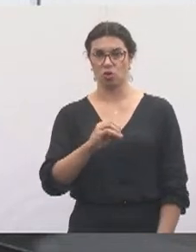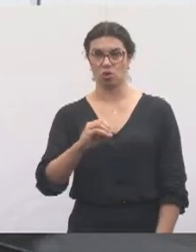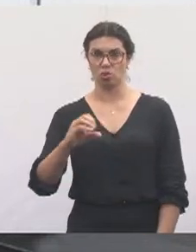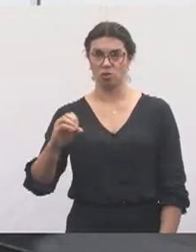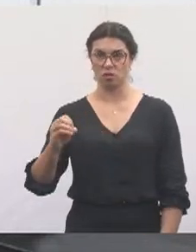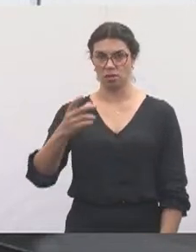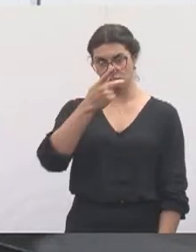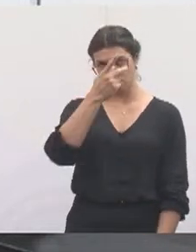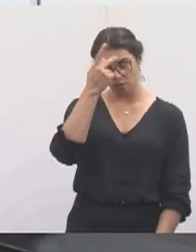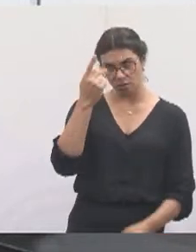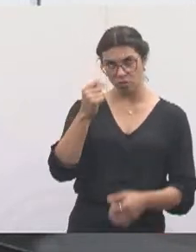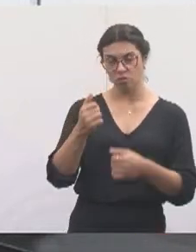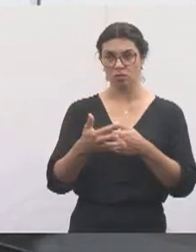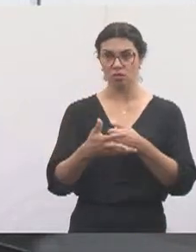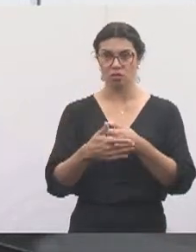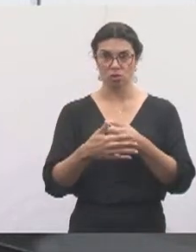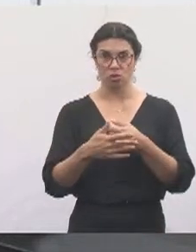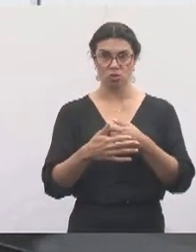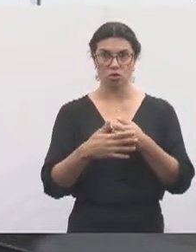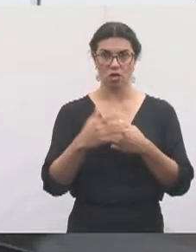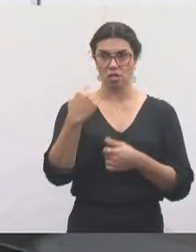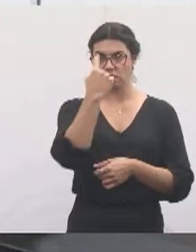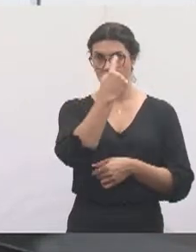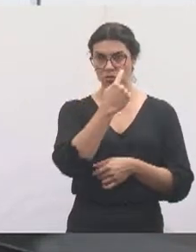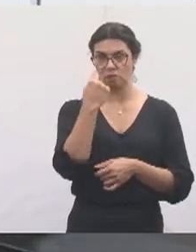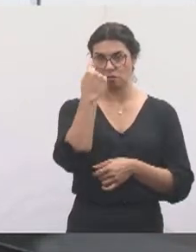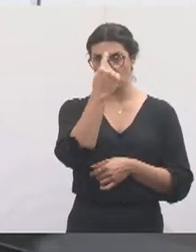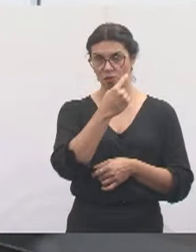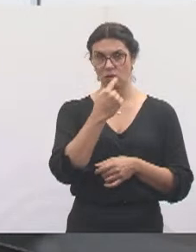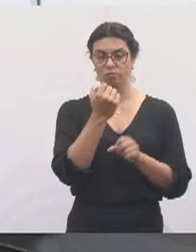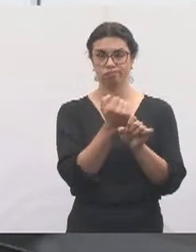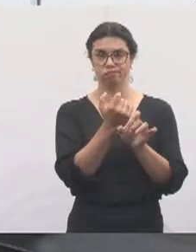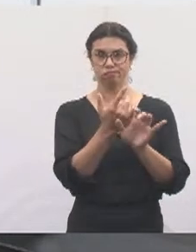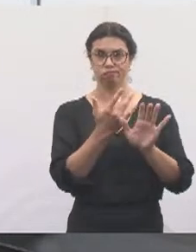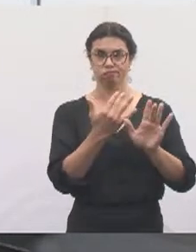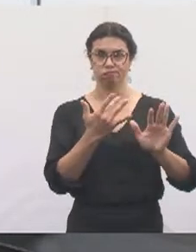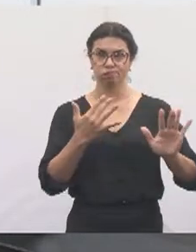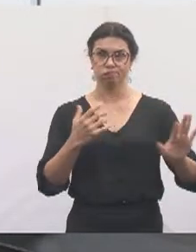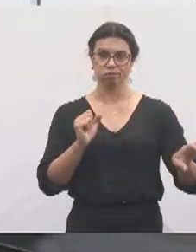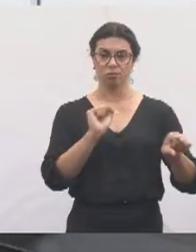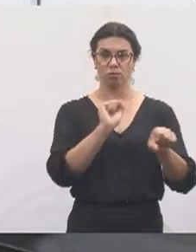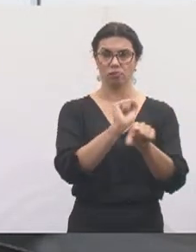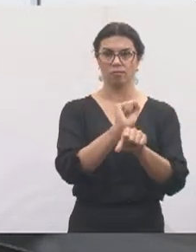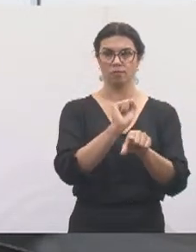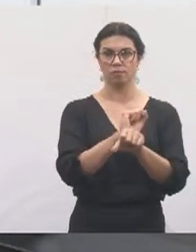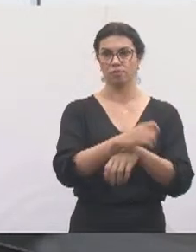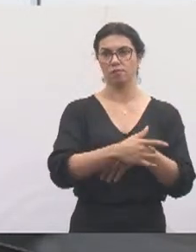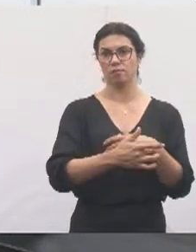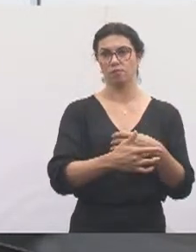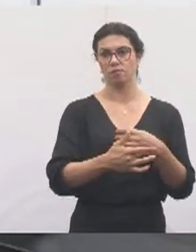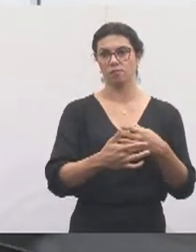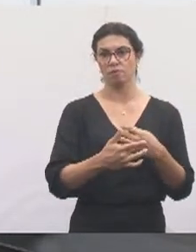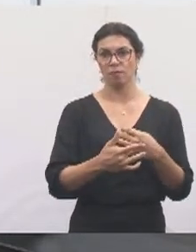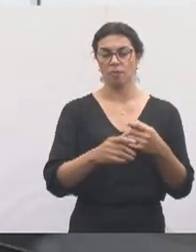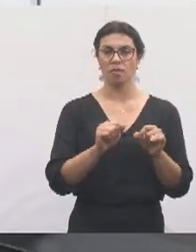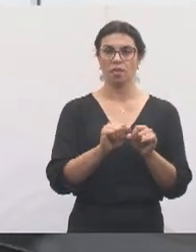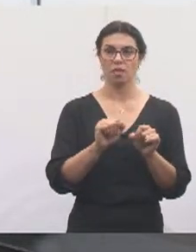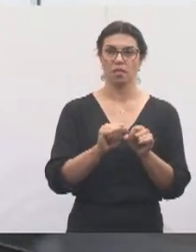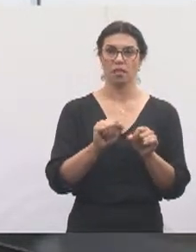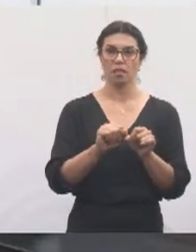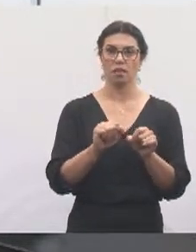pacient Oftalmológico por mês a fila de espera de consulta especialista Oftalmológico